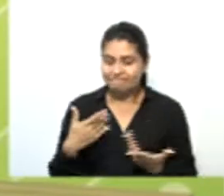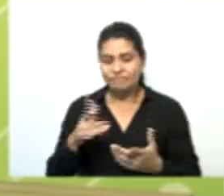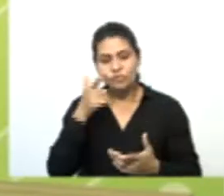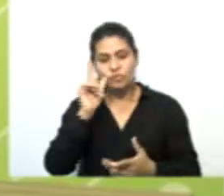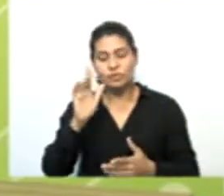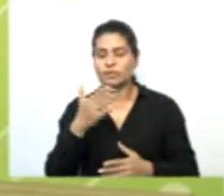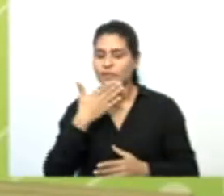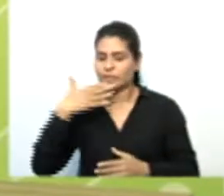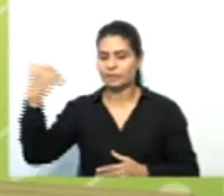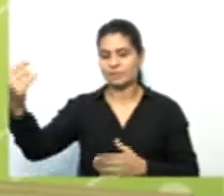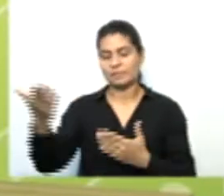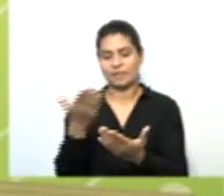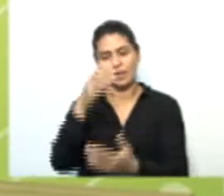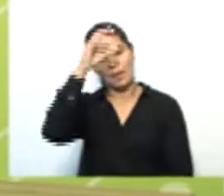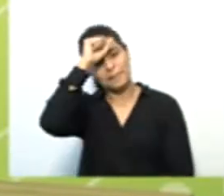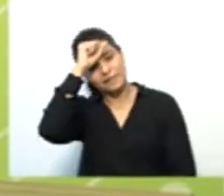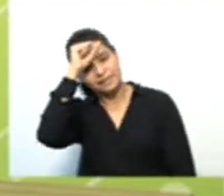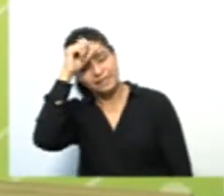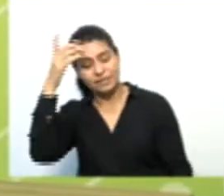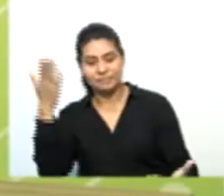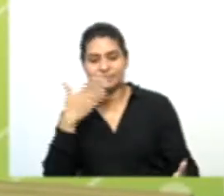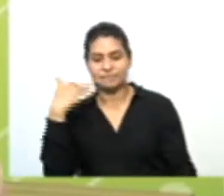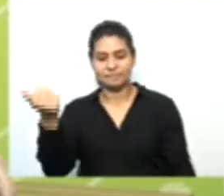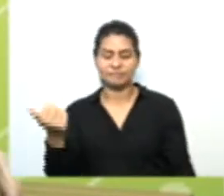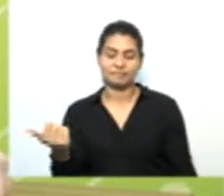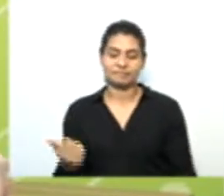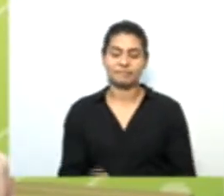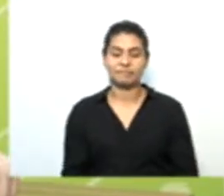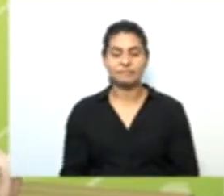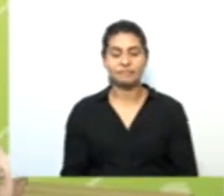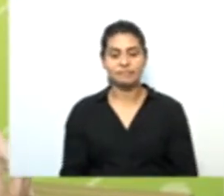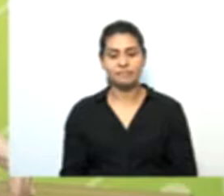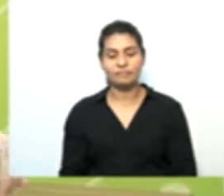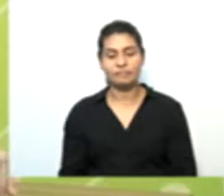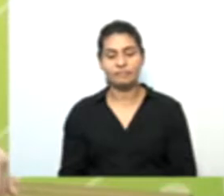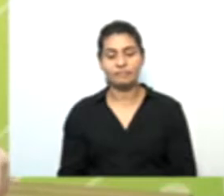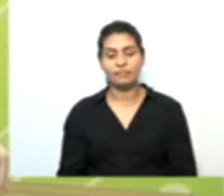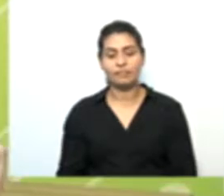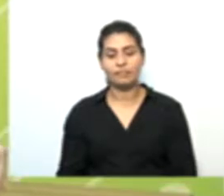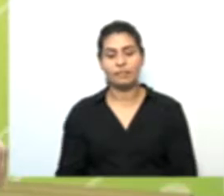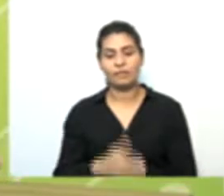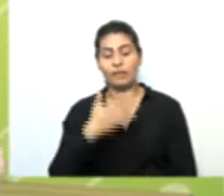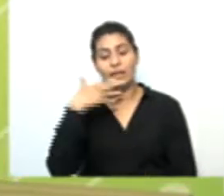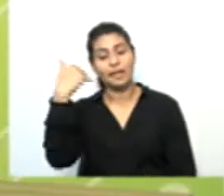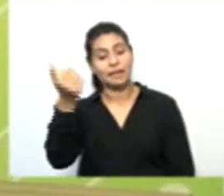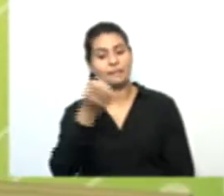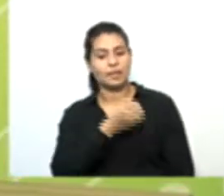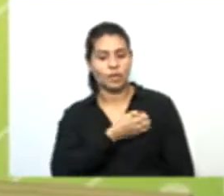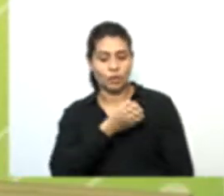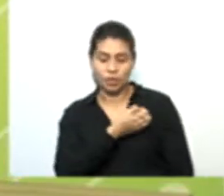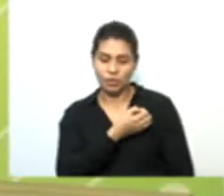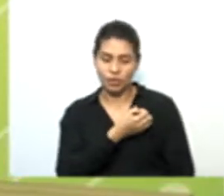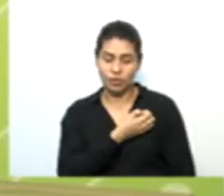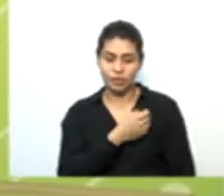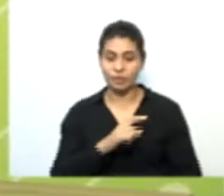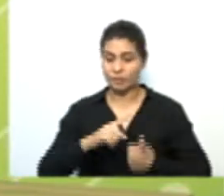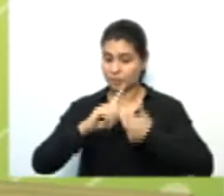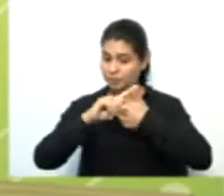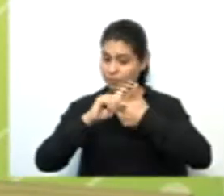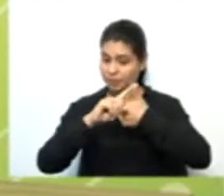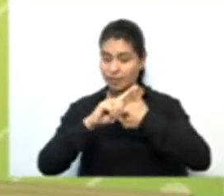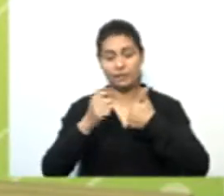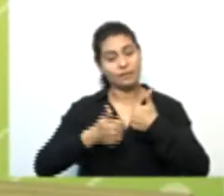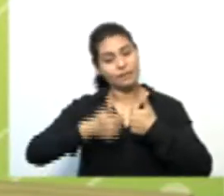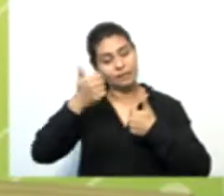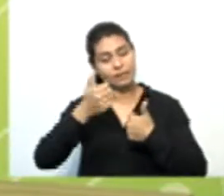um ensino melhor e um ensino de qualidade. Mas vamos lá. Quem ficou com o melhor trabalho, e esse eu vou dizer a